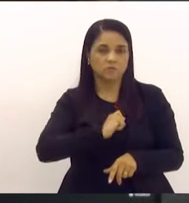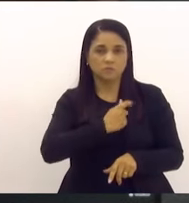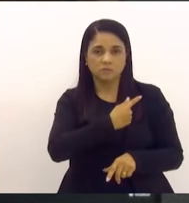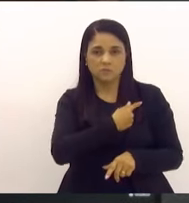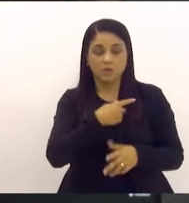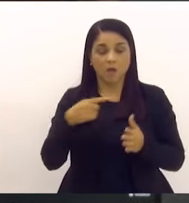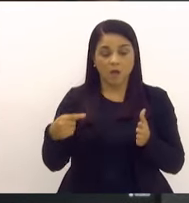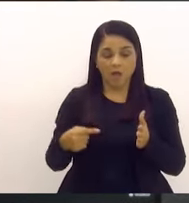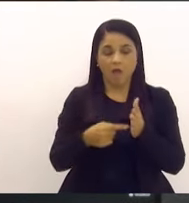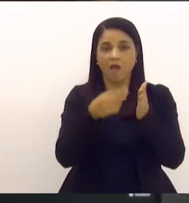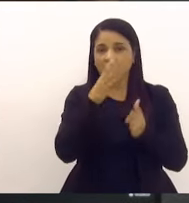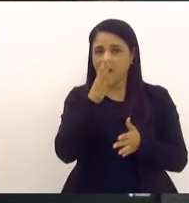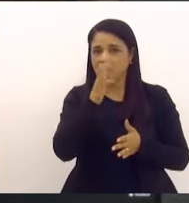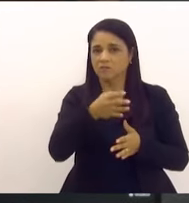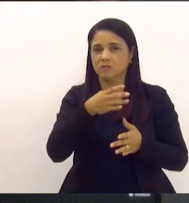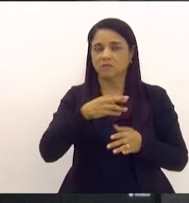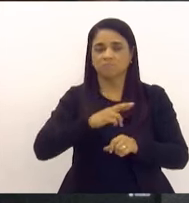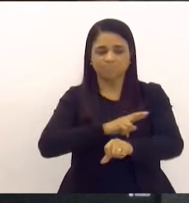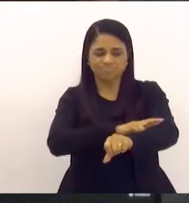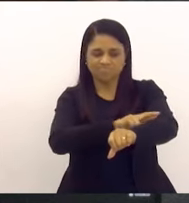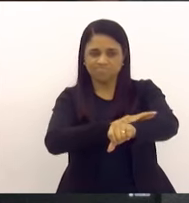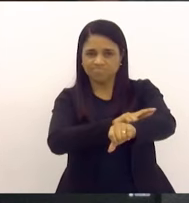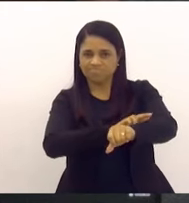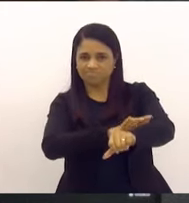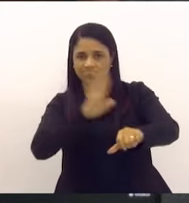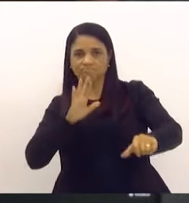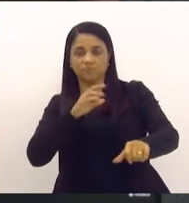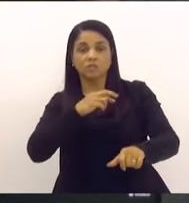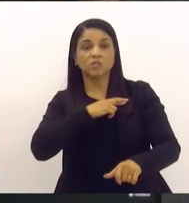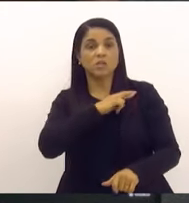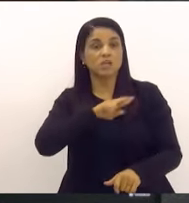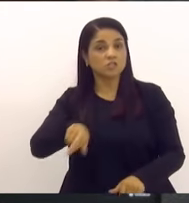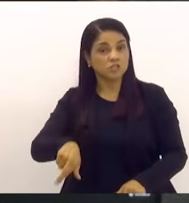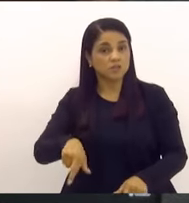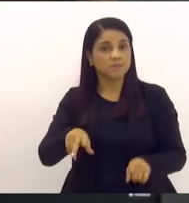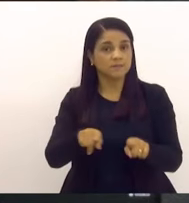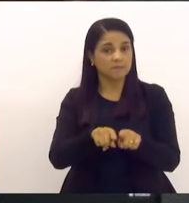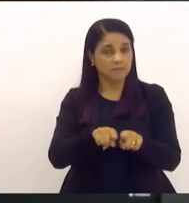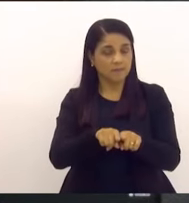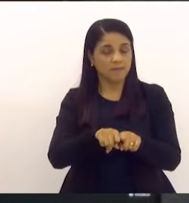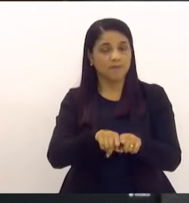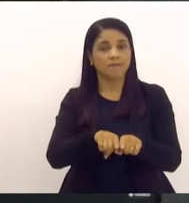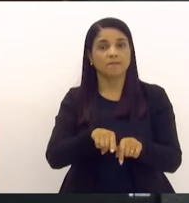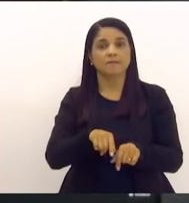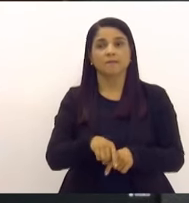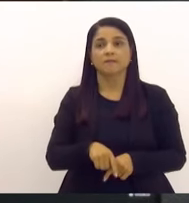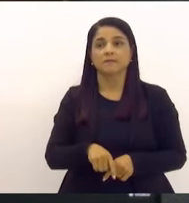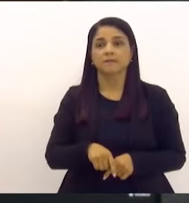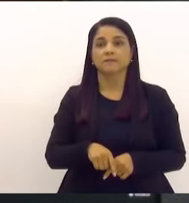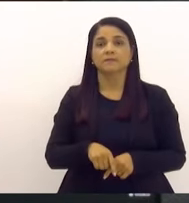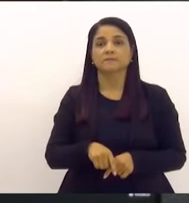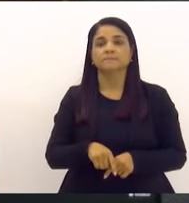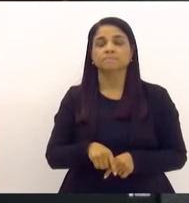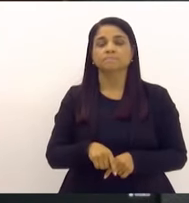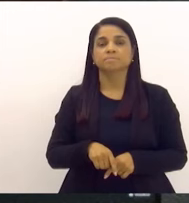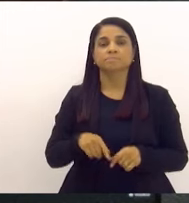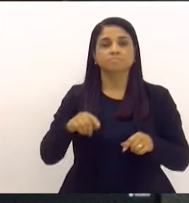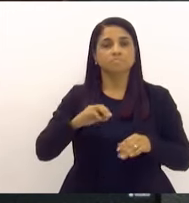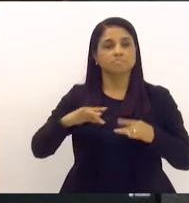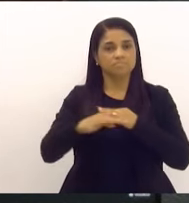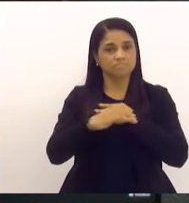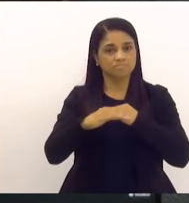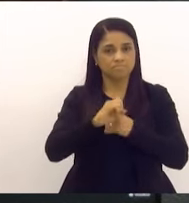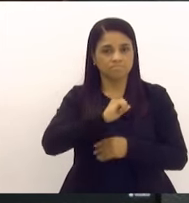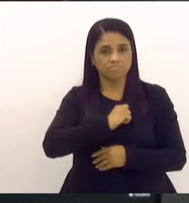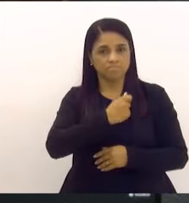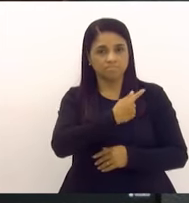sendo acusada de intolerância religiosa e de racismo religioso, visto que na cidade de São